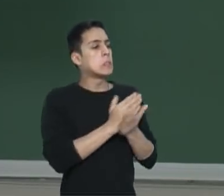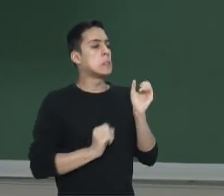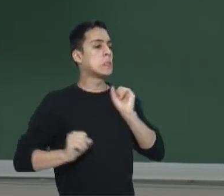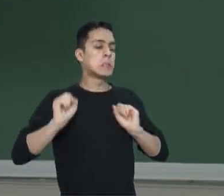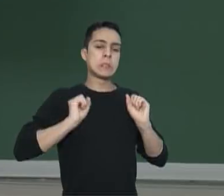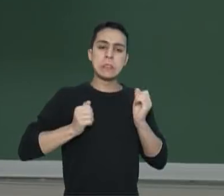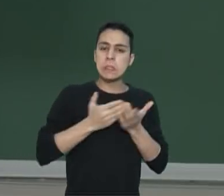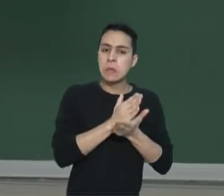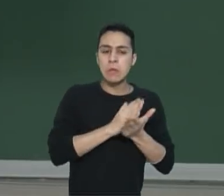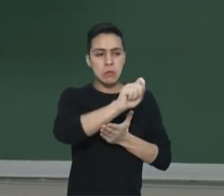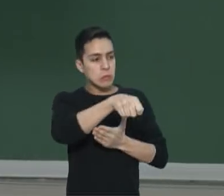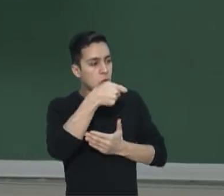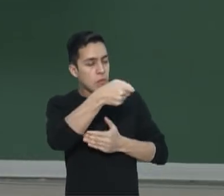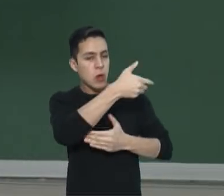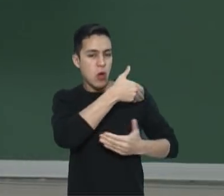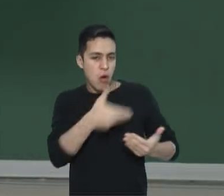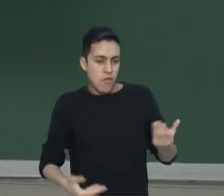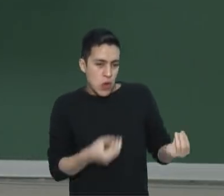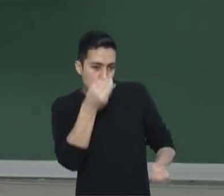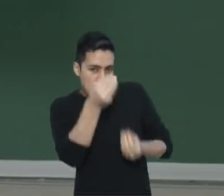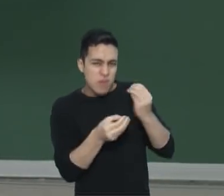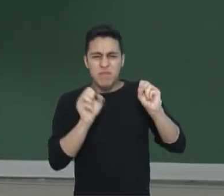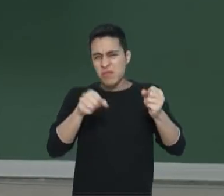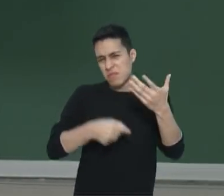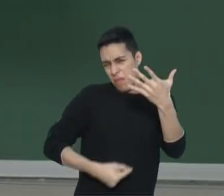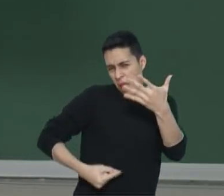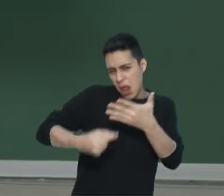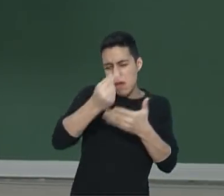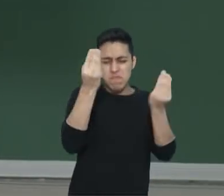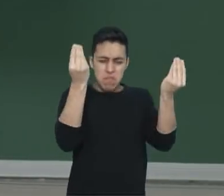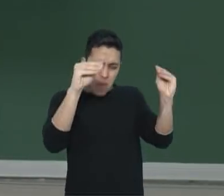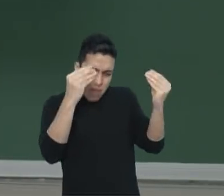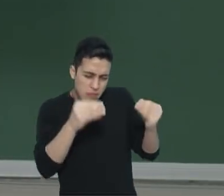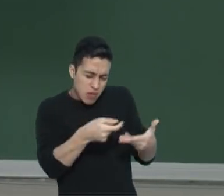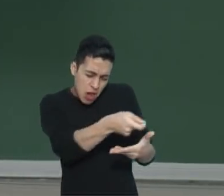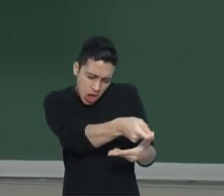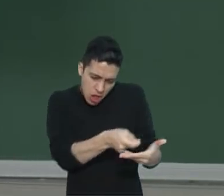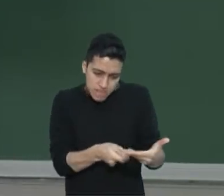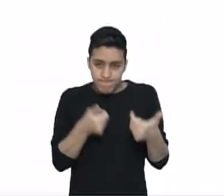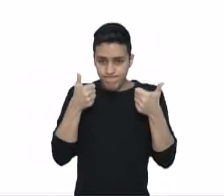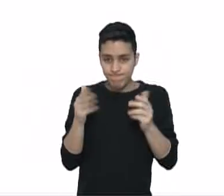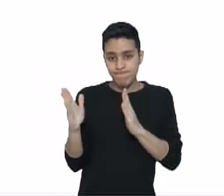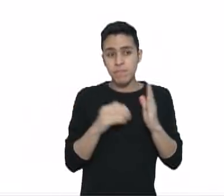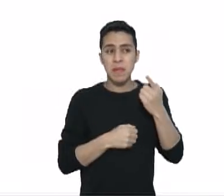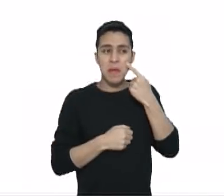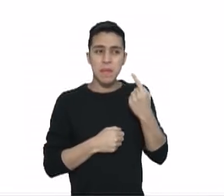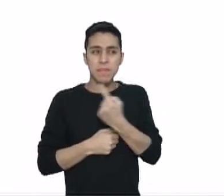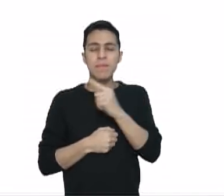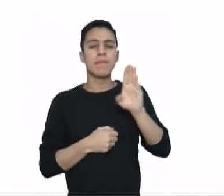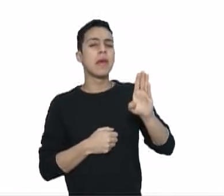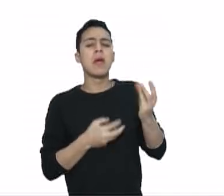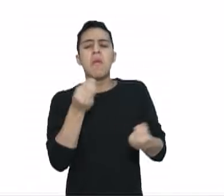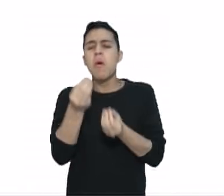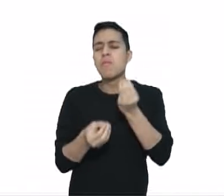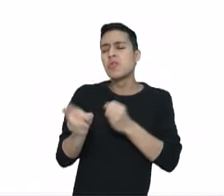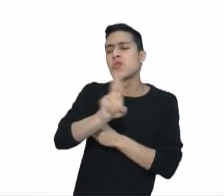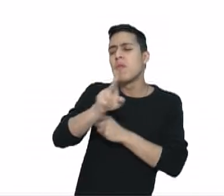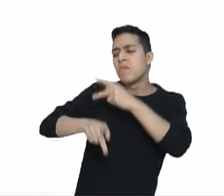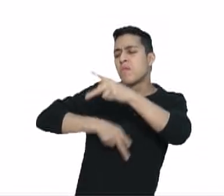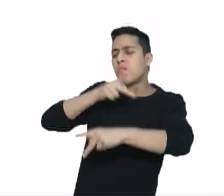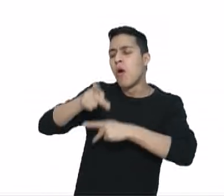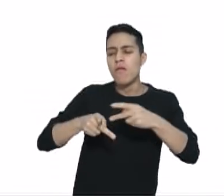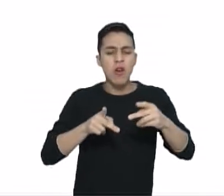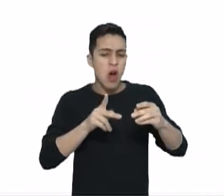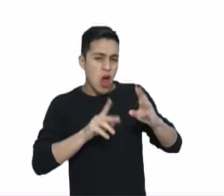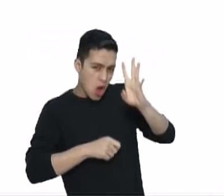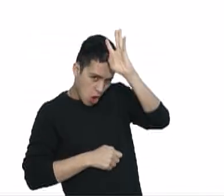volta do século V, então você poderia colocar N coisas aí para responder. B. Como eram chamados os povos que viviam às margens